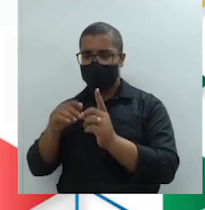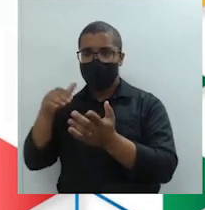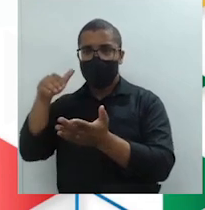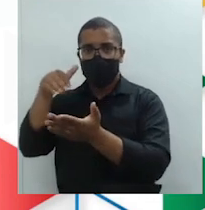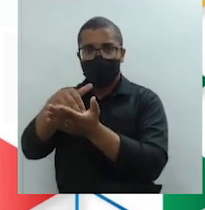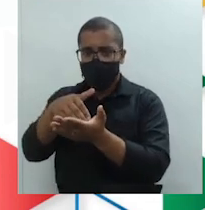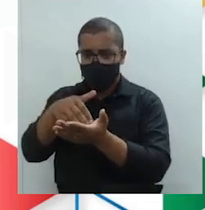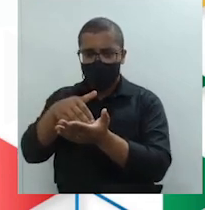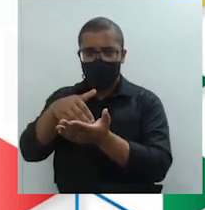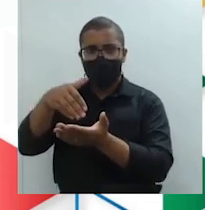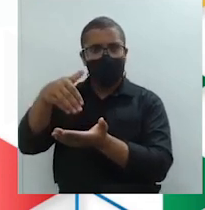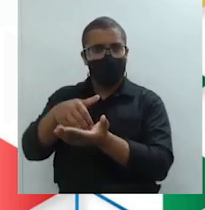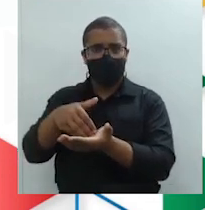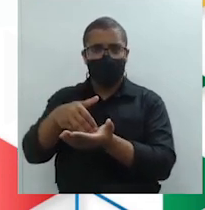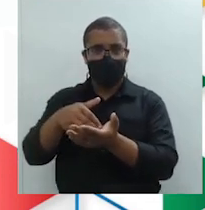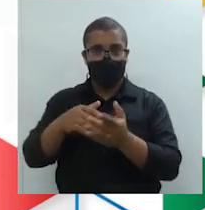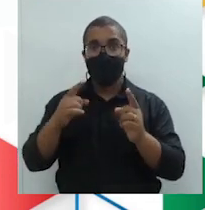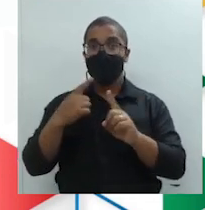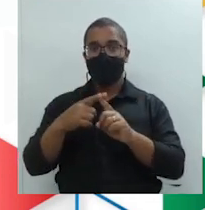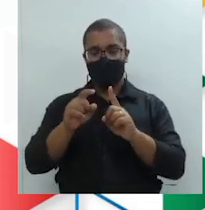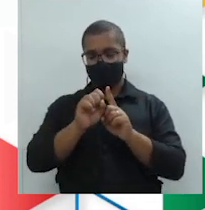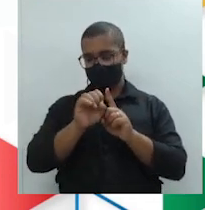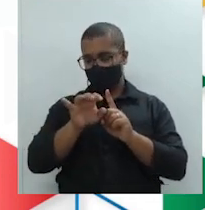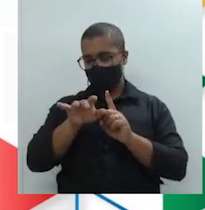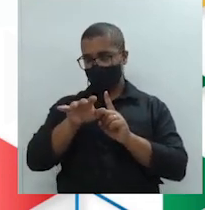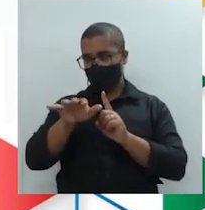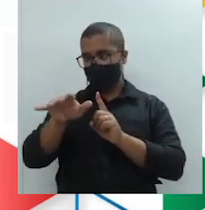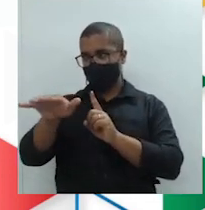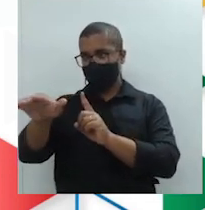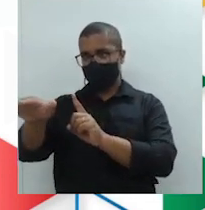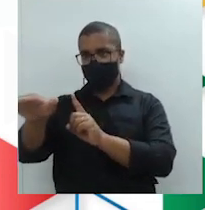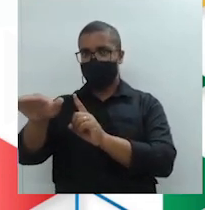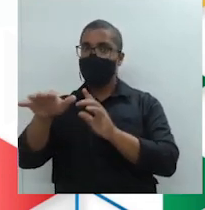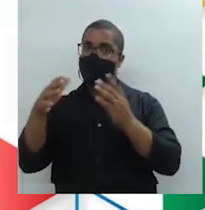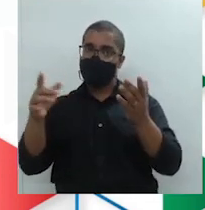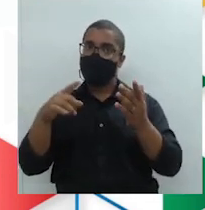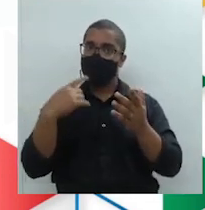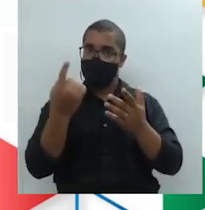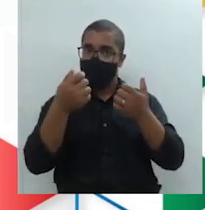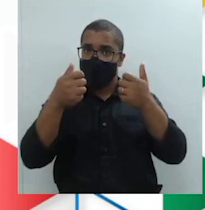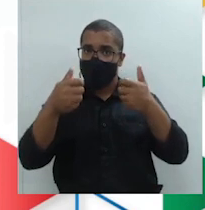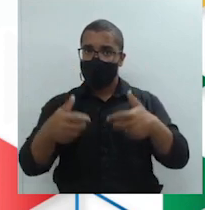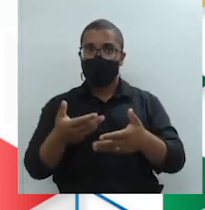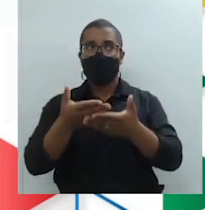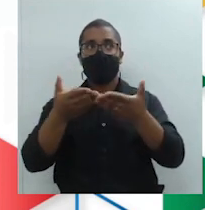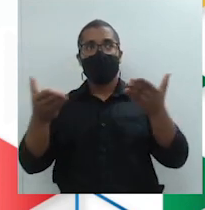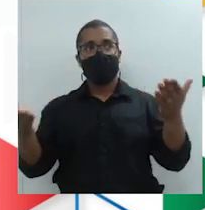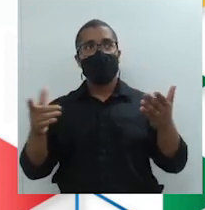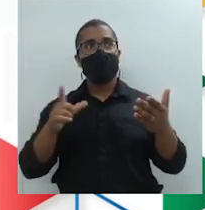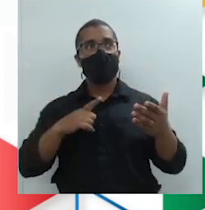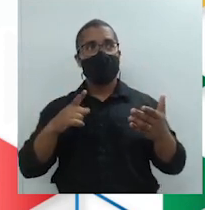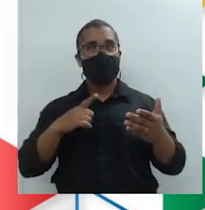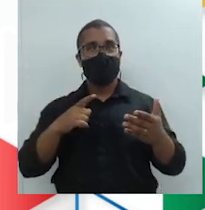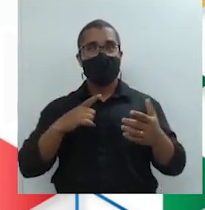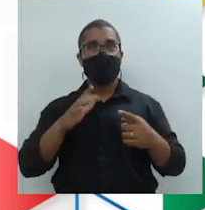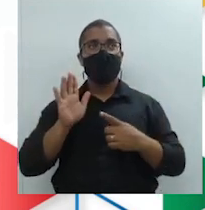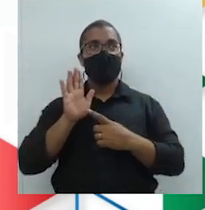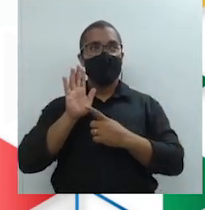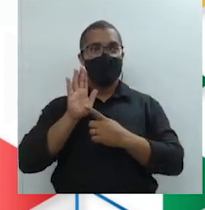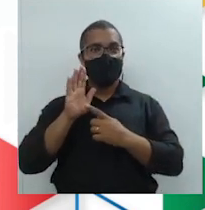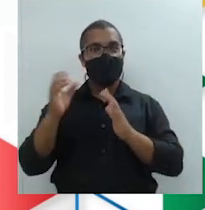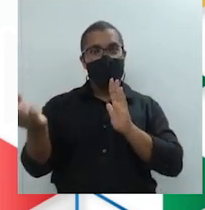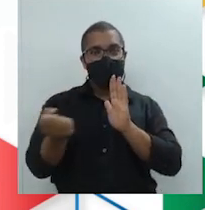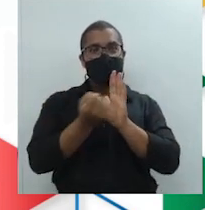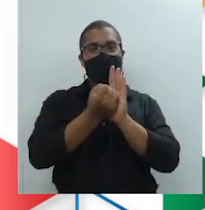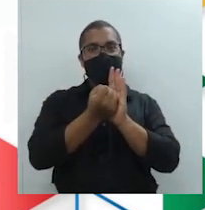Se ele chegou em último lugar, pressupõe que outro chegou em primeiro lugar. Então vejam só, então é aquilo que eu falei a